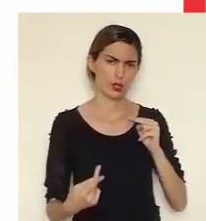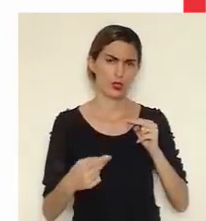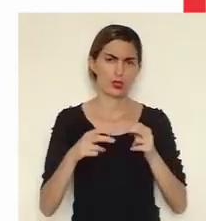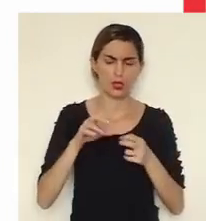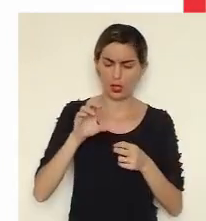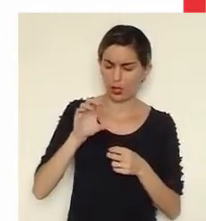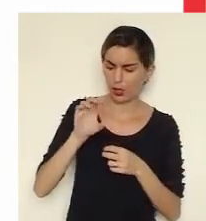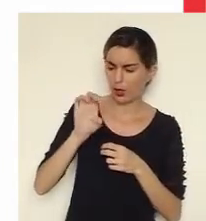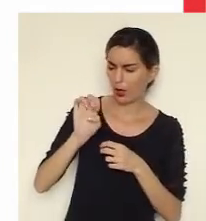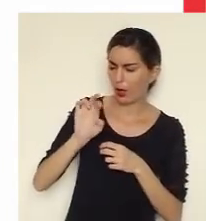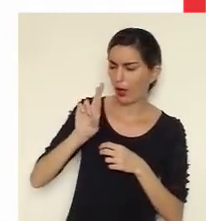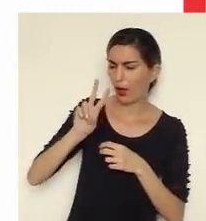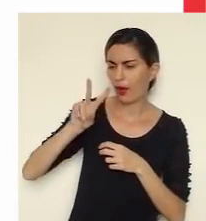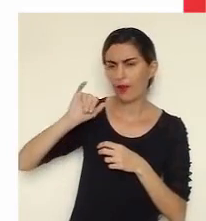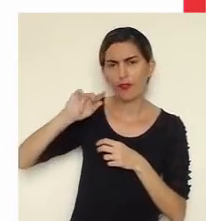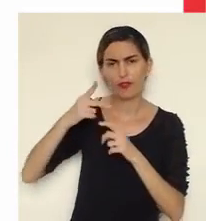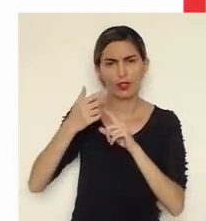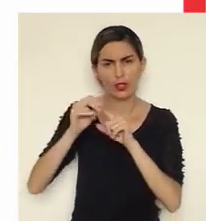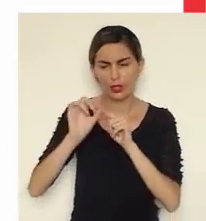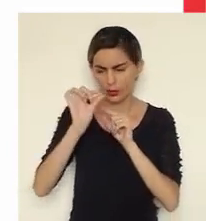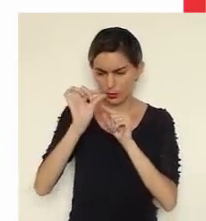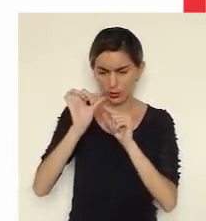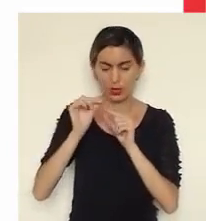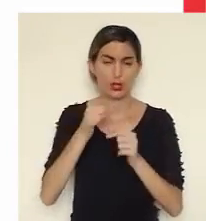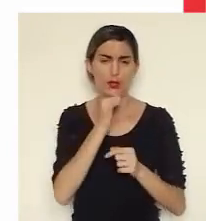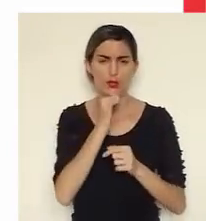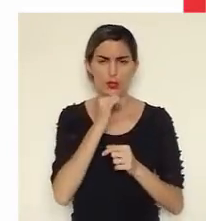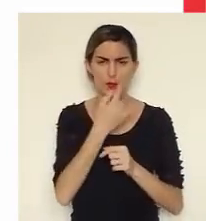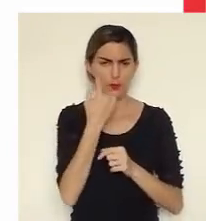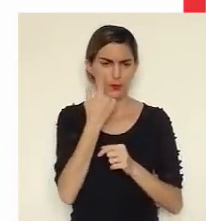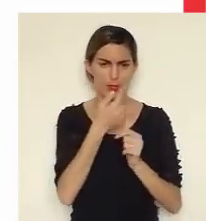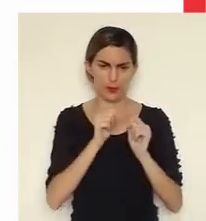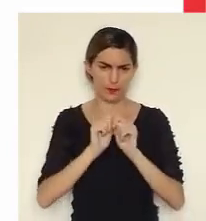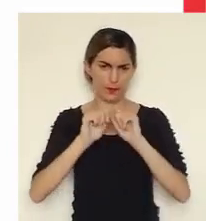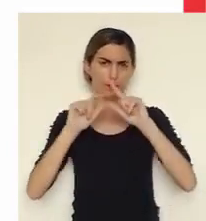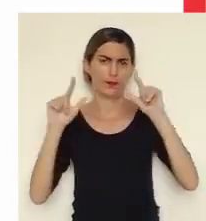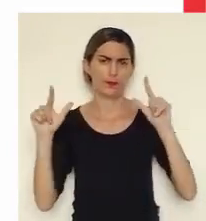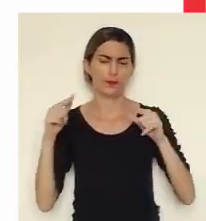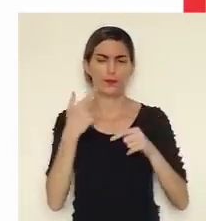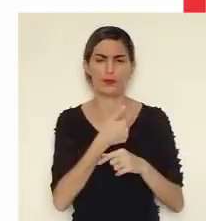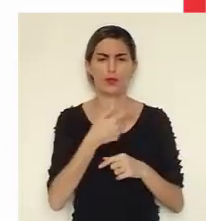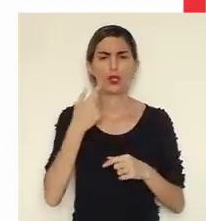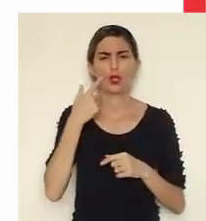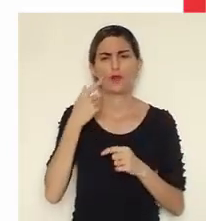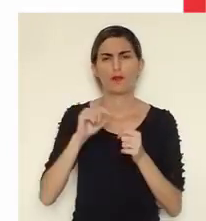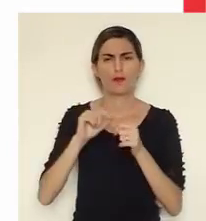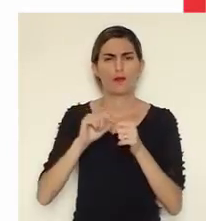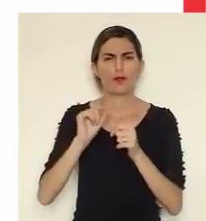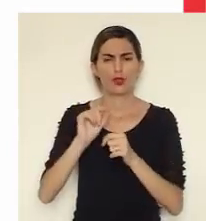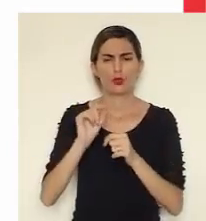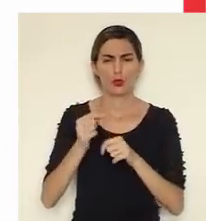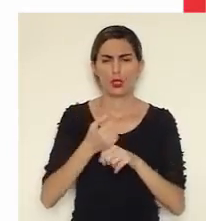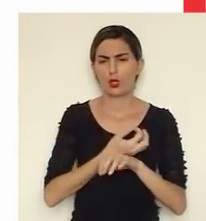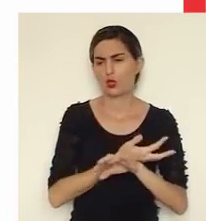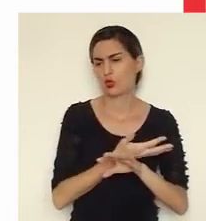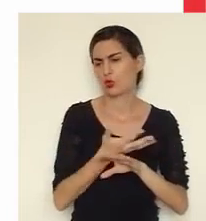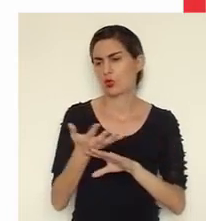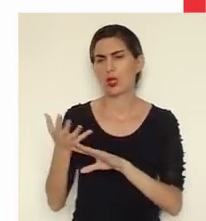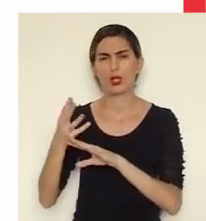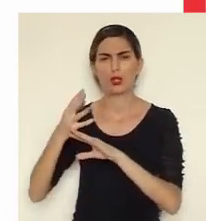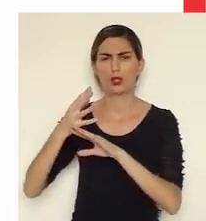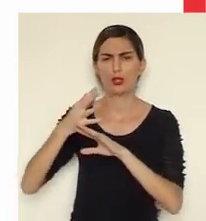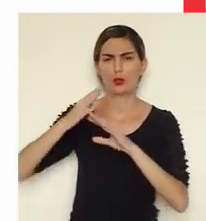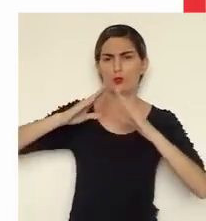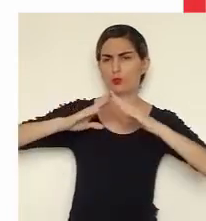das ervilhas. Gregor Mendel, por essa imagem que a gente pode ver, ele montou em jardins do